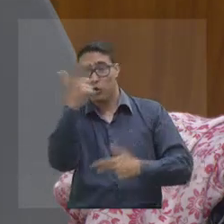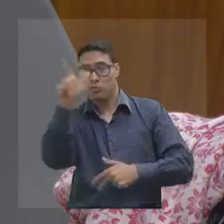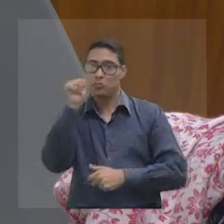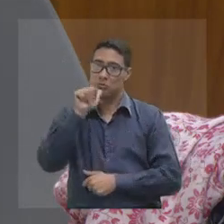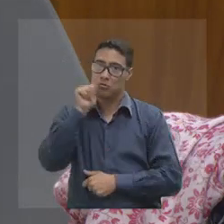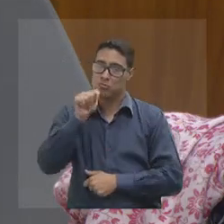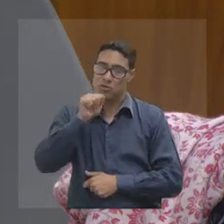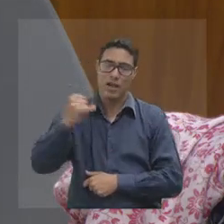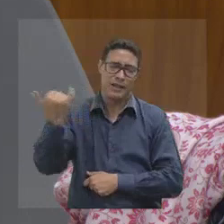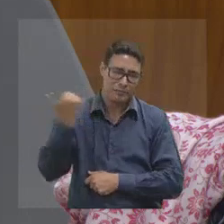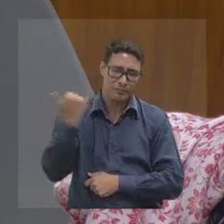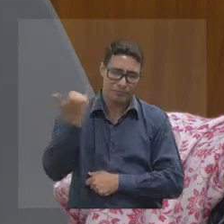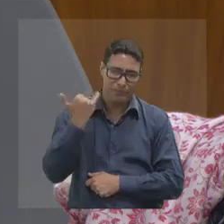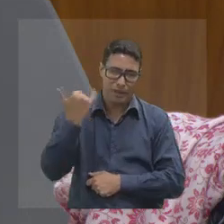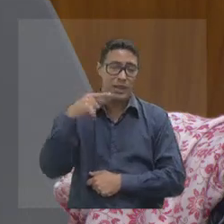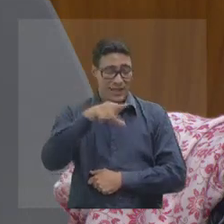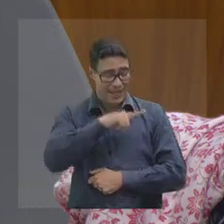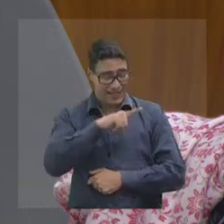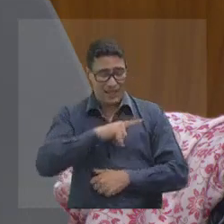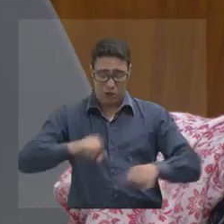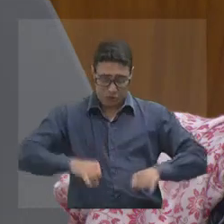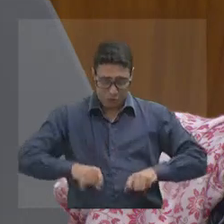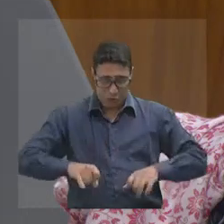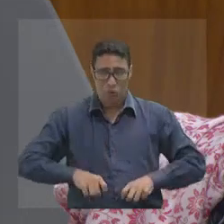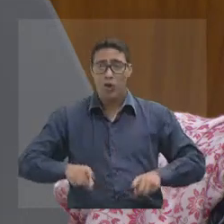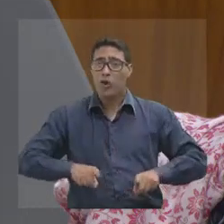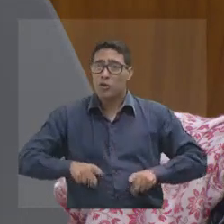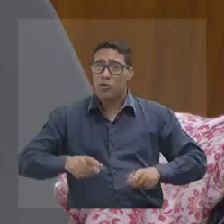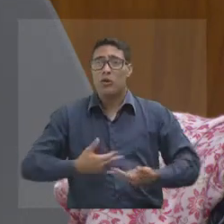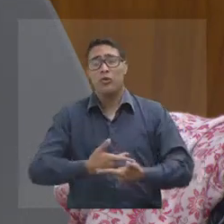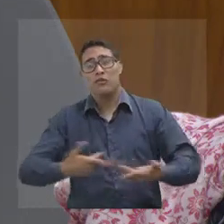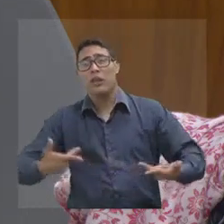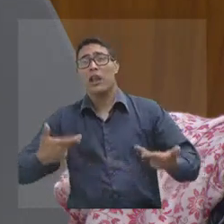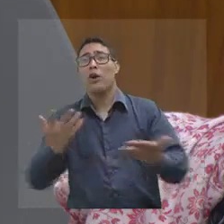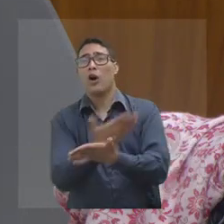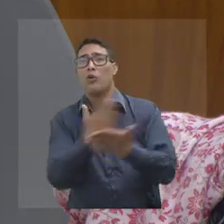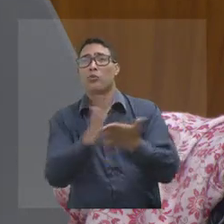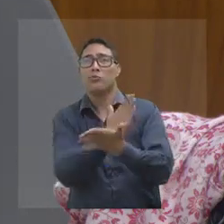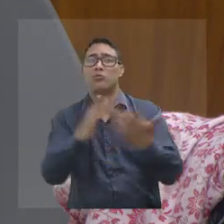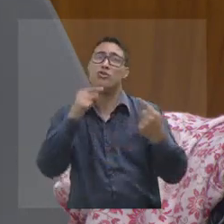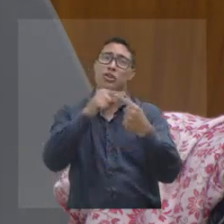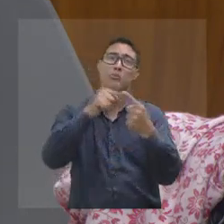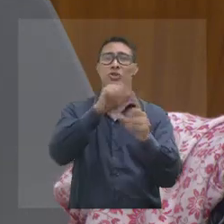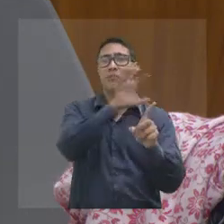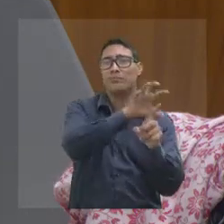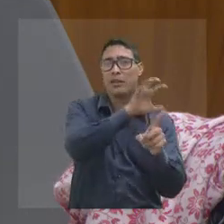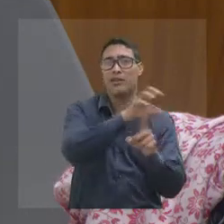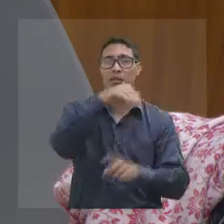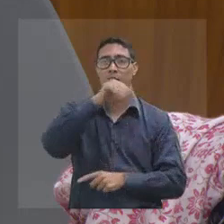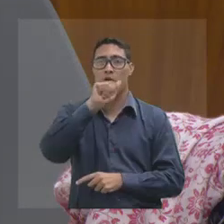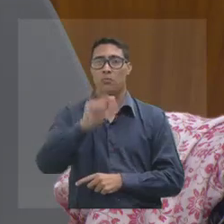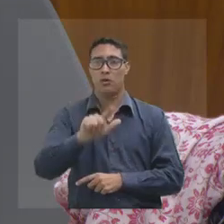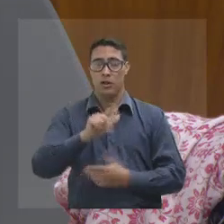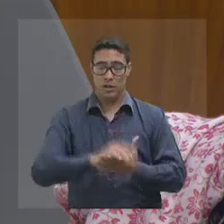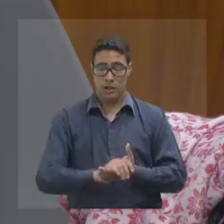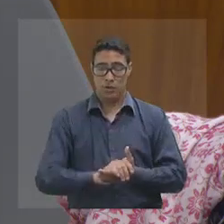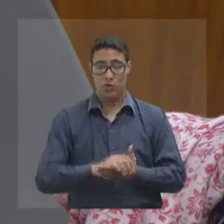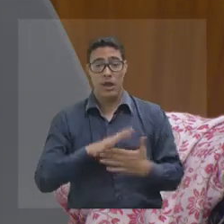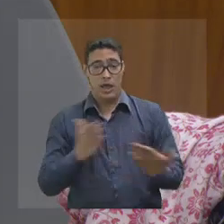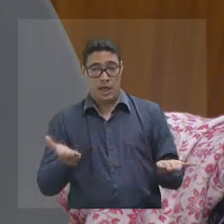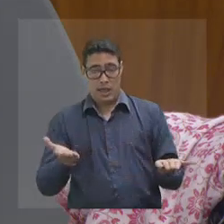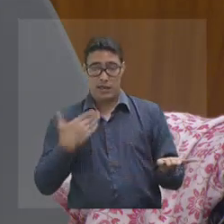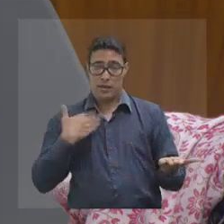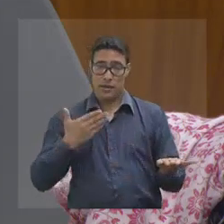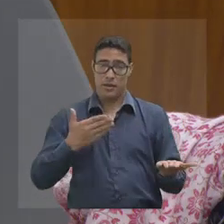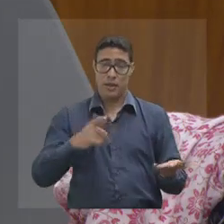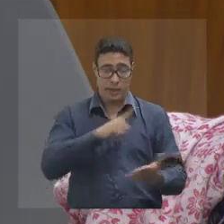relatam que estão sofrendo algum tipo de assédio moral e algum tipo de desrespeito essa posição de poder privilégio Prestígio que